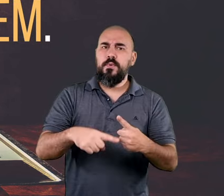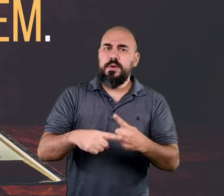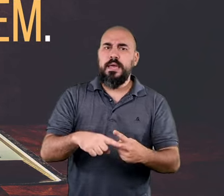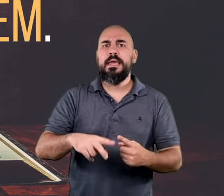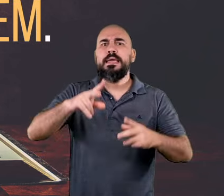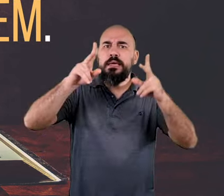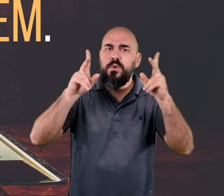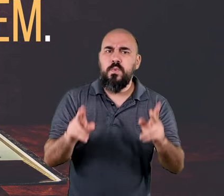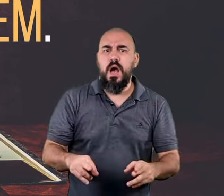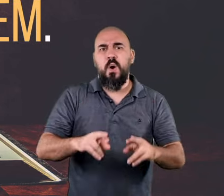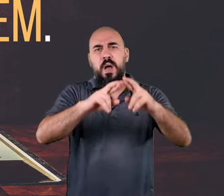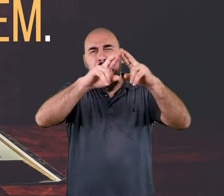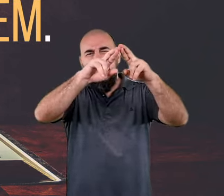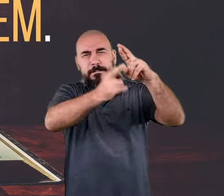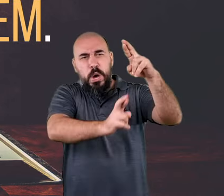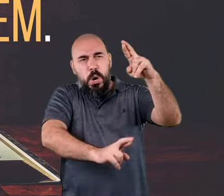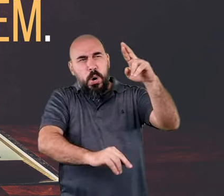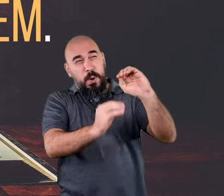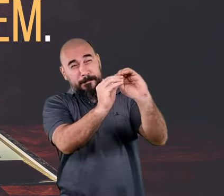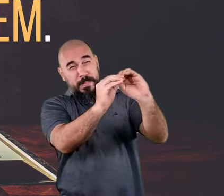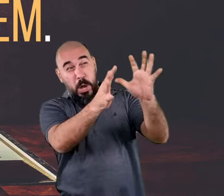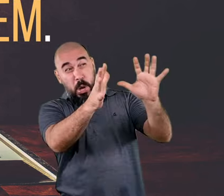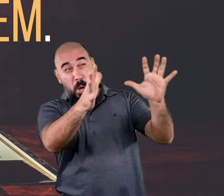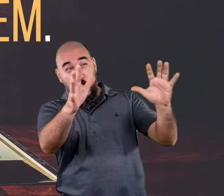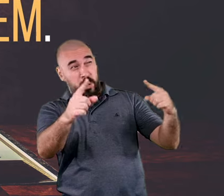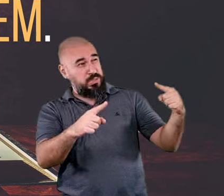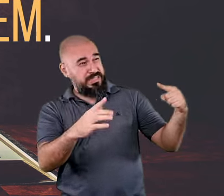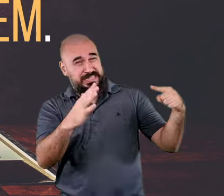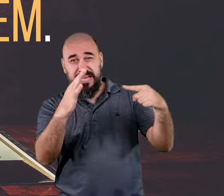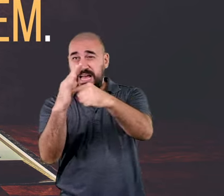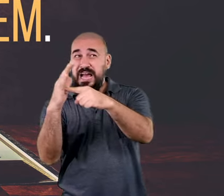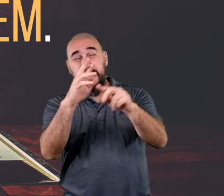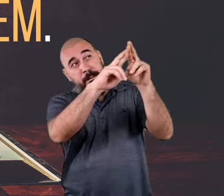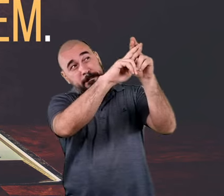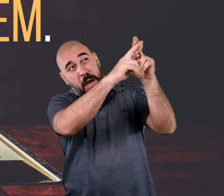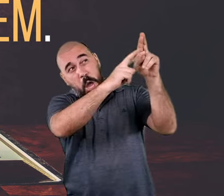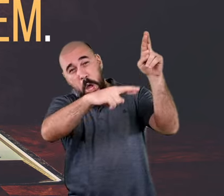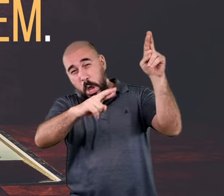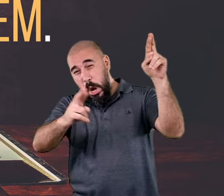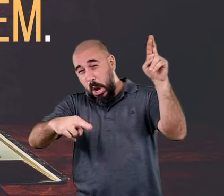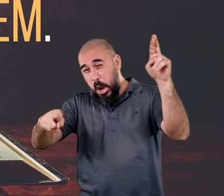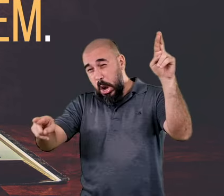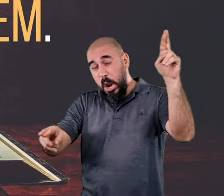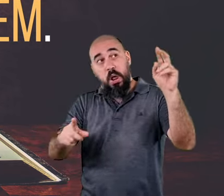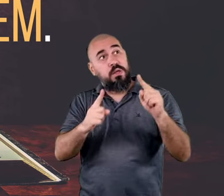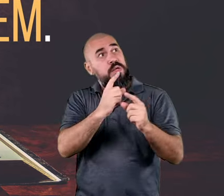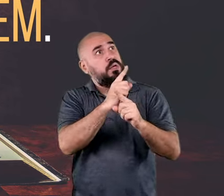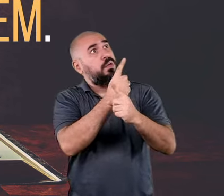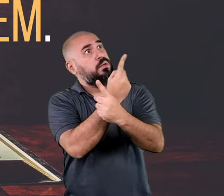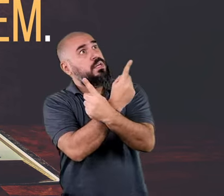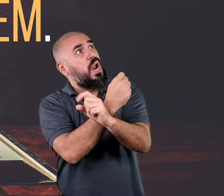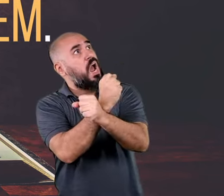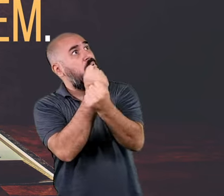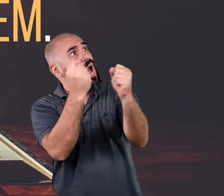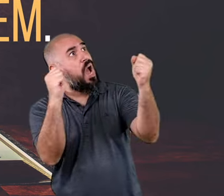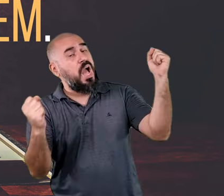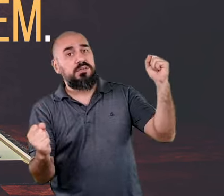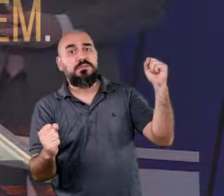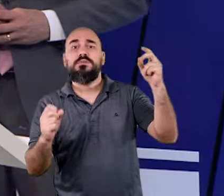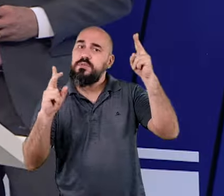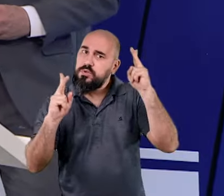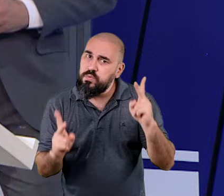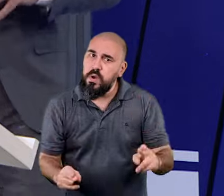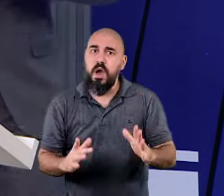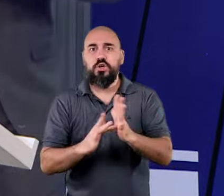o relâmpago sai do Oriente e brilha até o Ocidente, assim será a vinda do Filho do